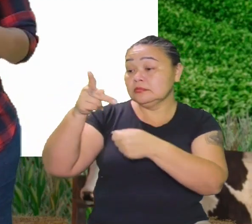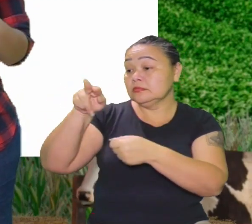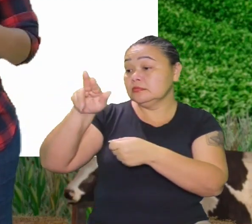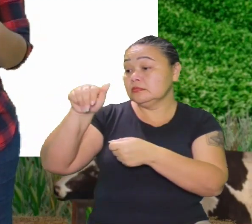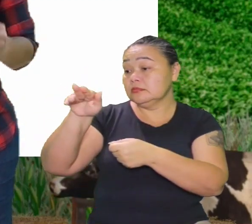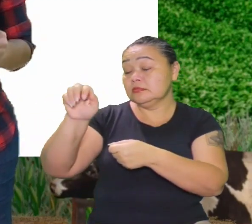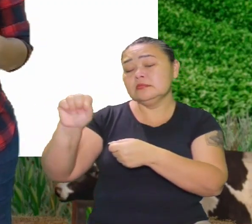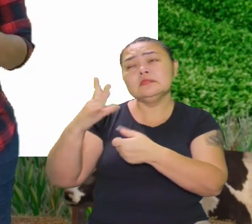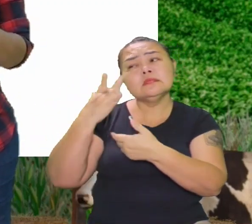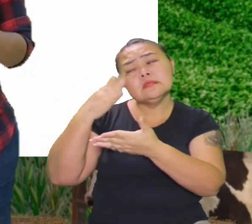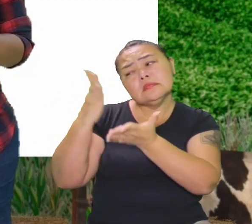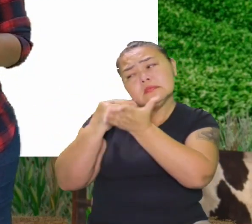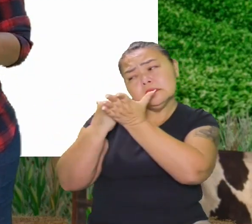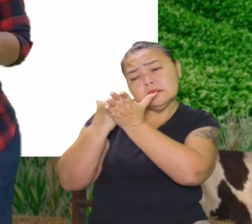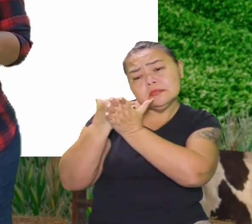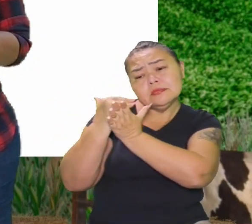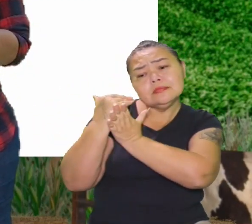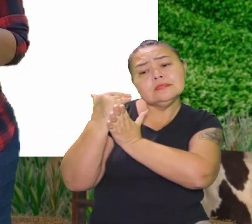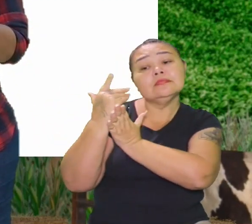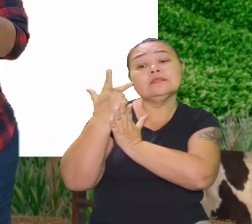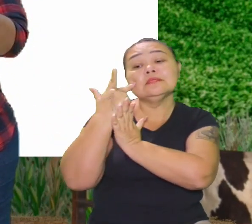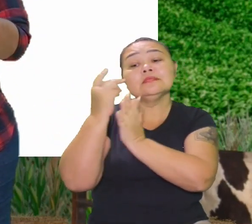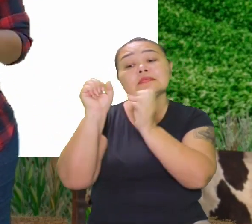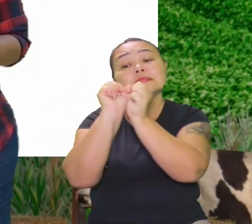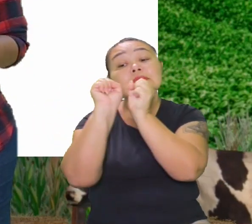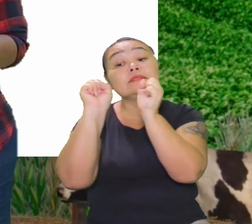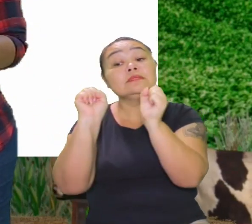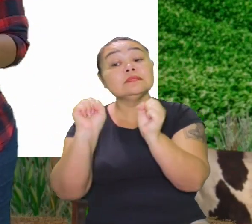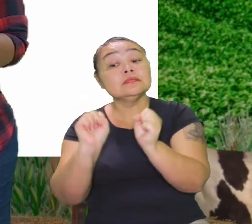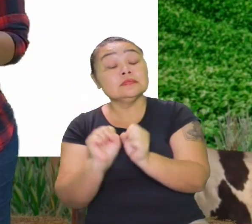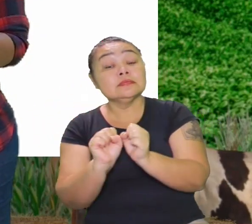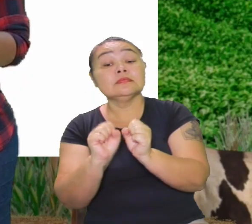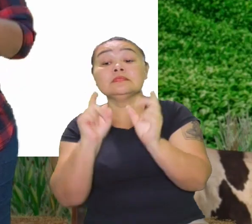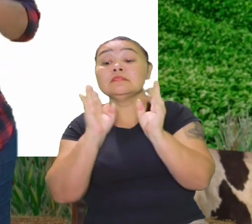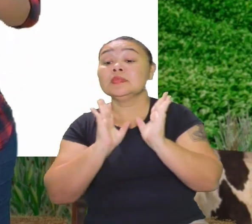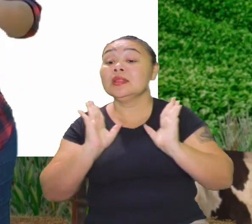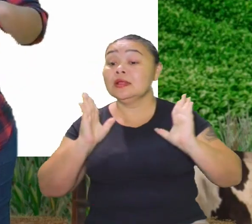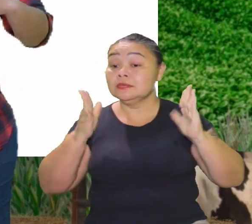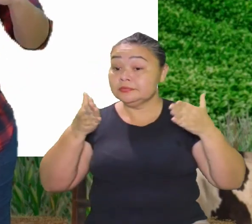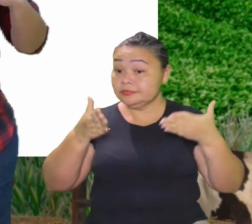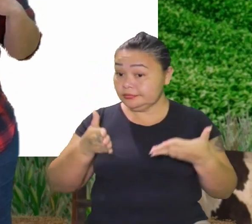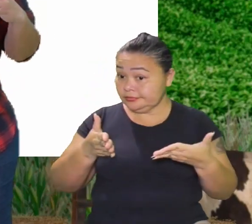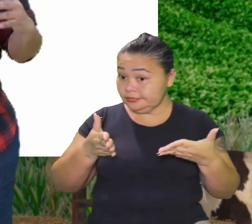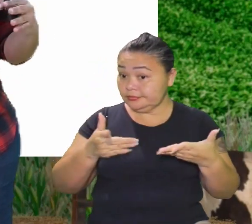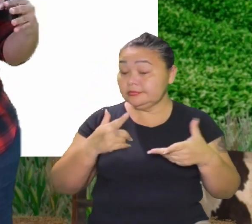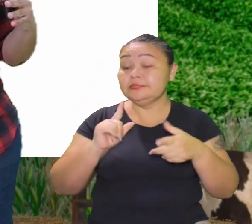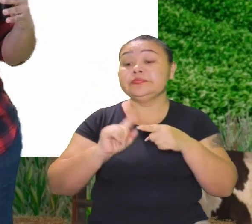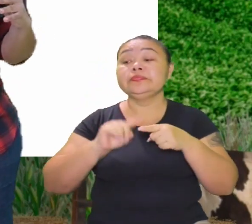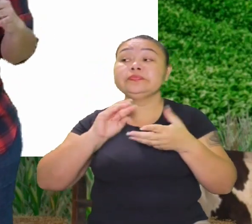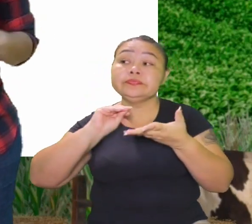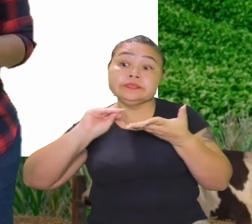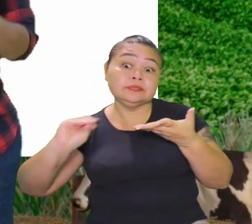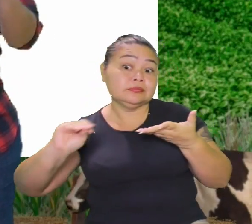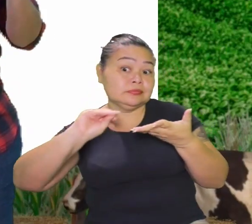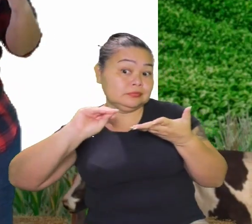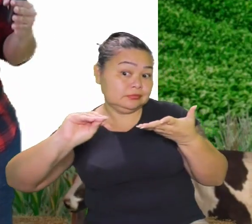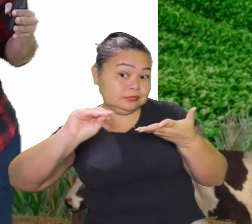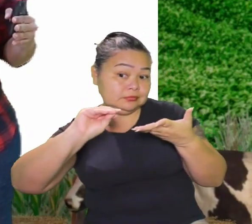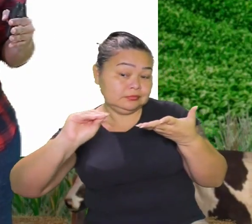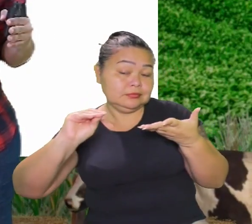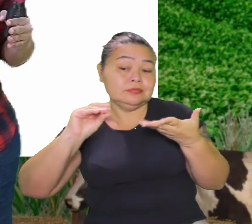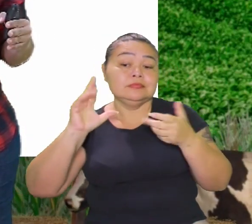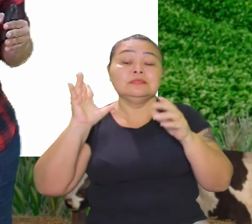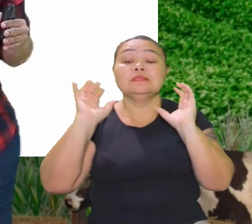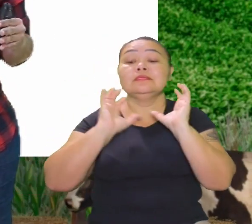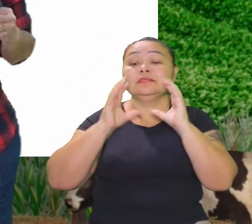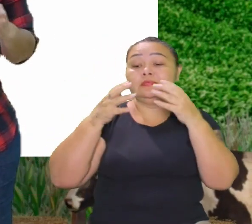gente começou o processo falando ali sobre SAFs, a gente enfatizou que devido à distribuição das